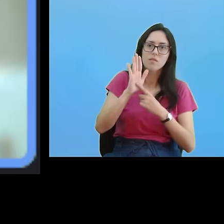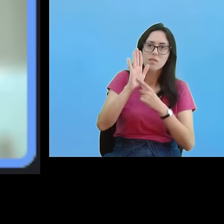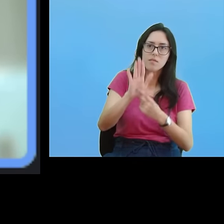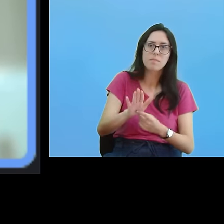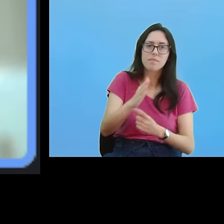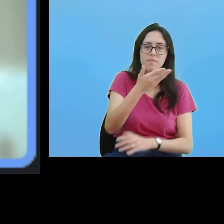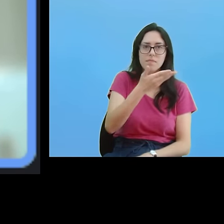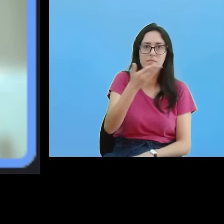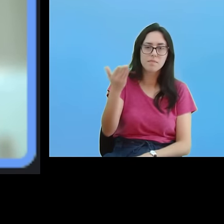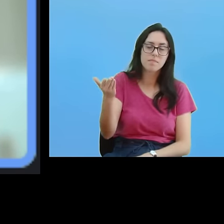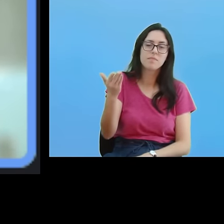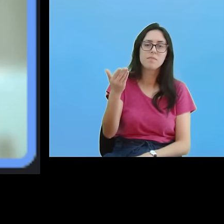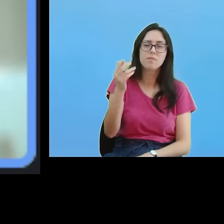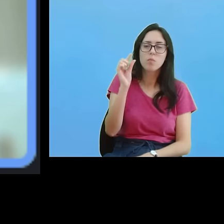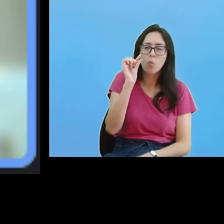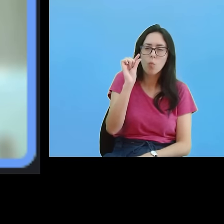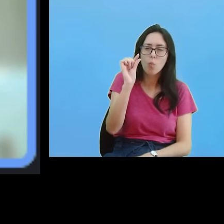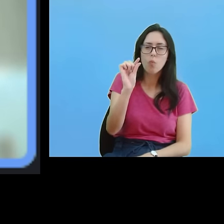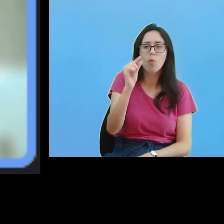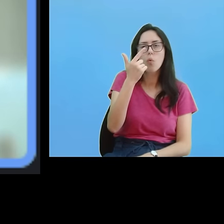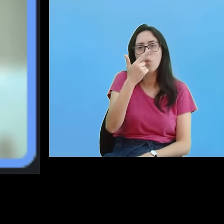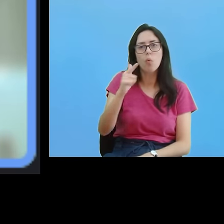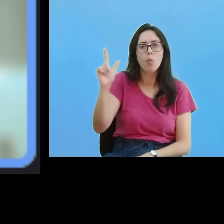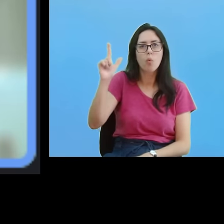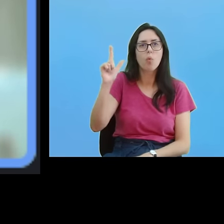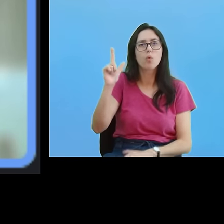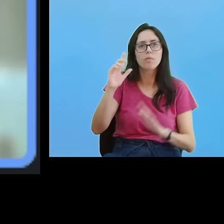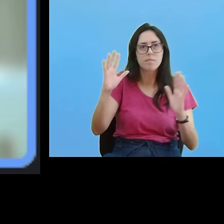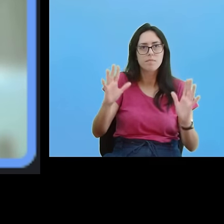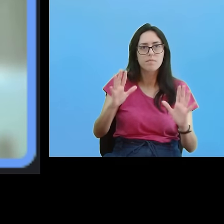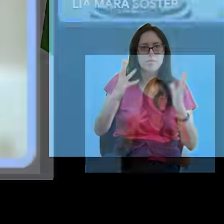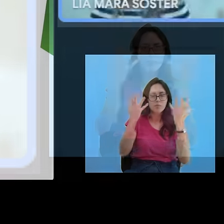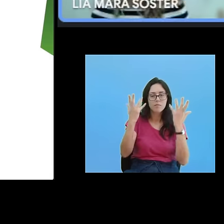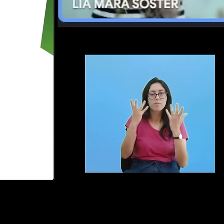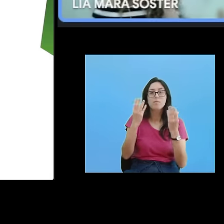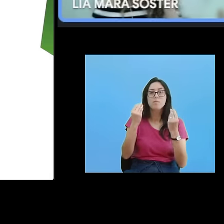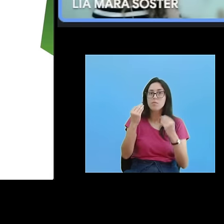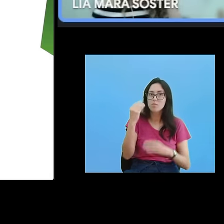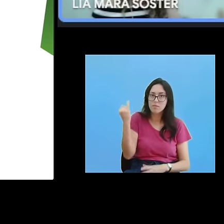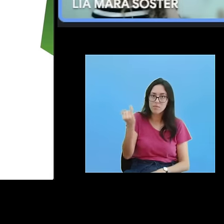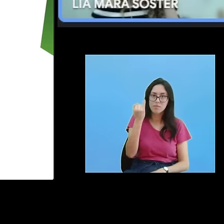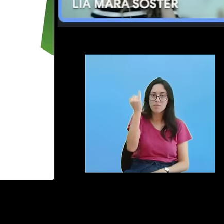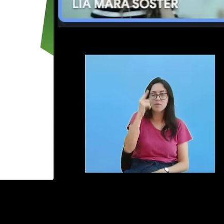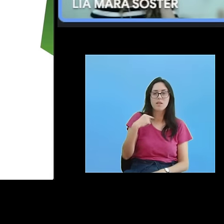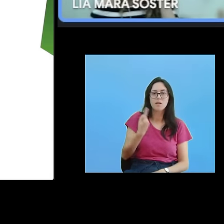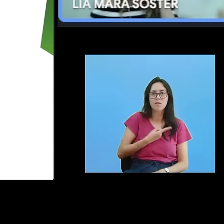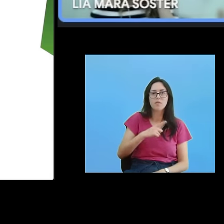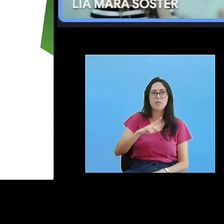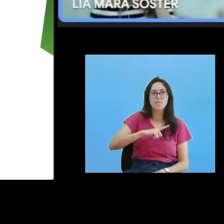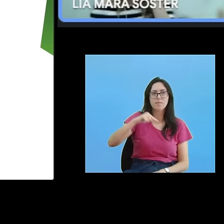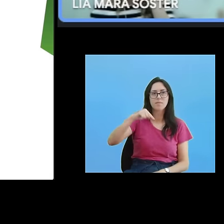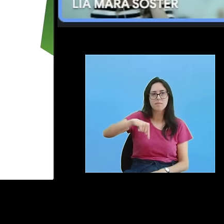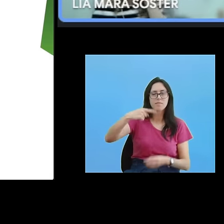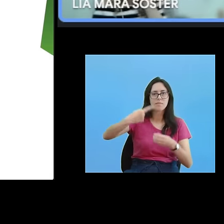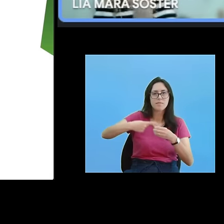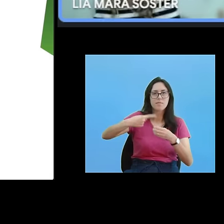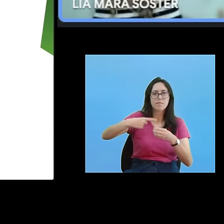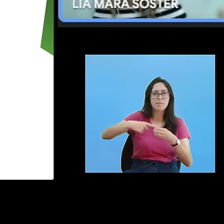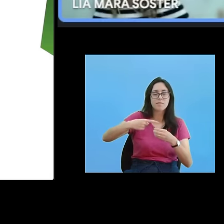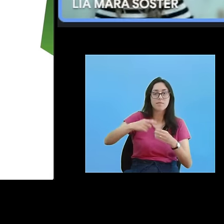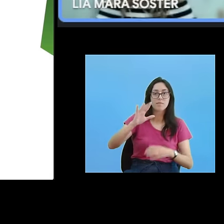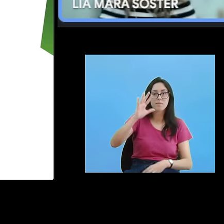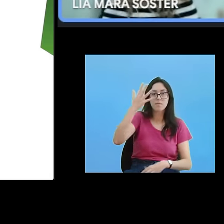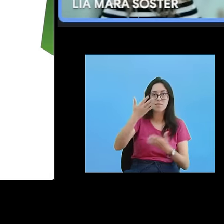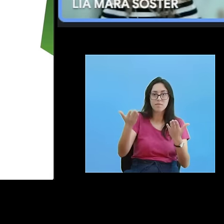para vocês um pouquinho de um outro evento que foi muito importante, que nós tivemos aqui na nossa cidade, que aconteceu esse